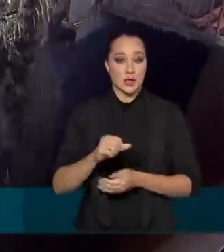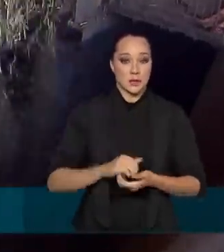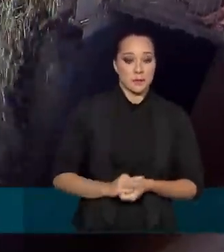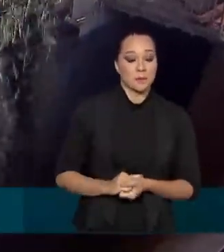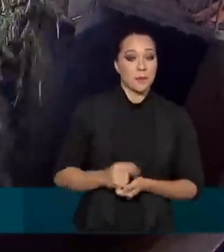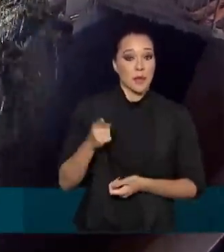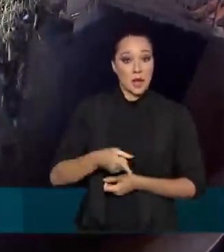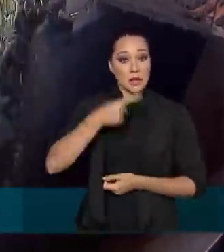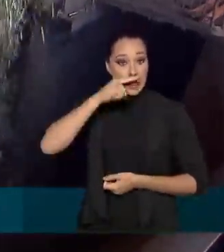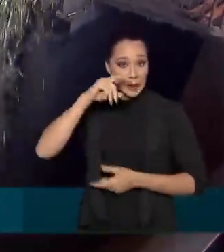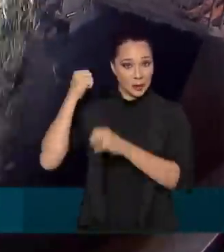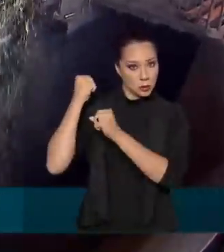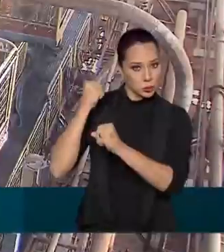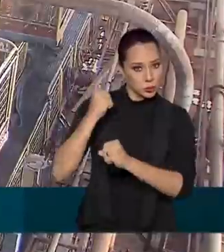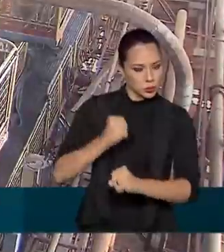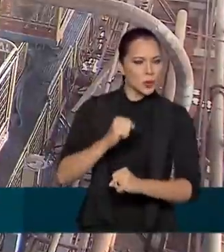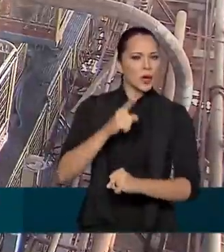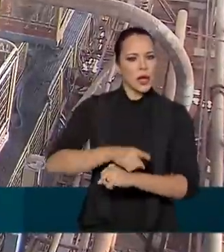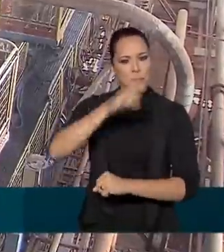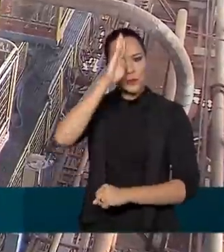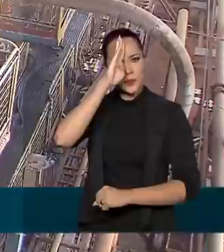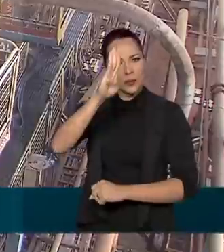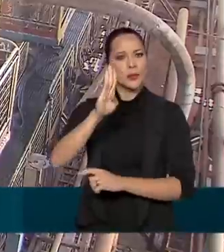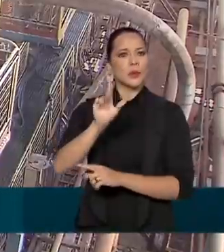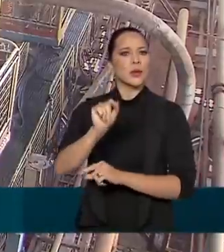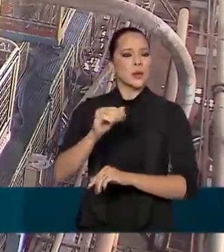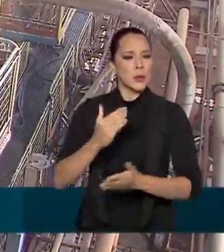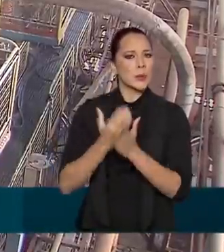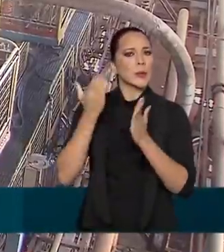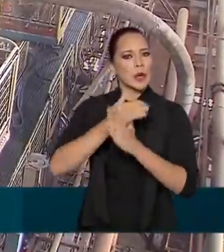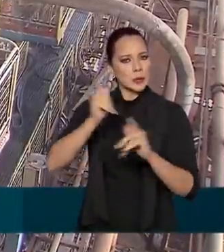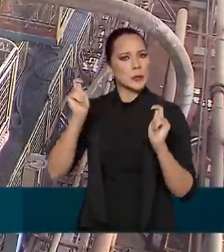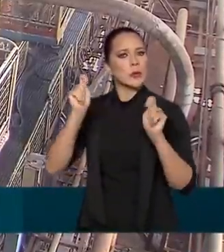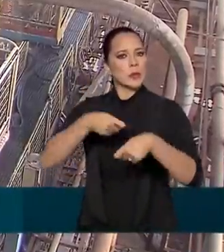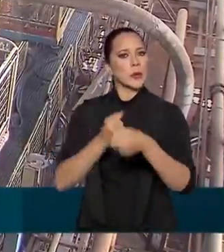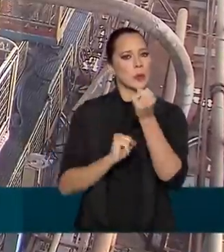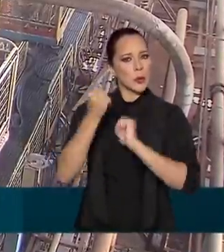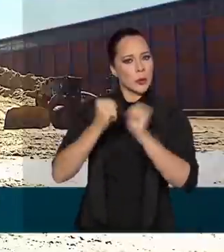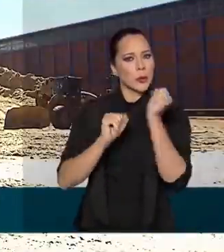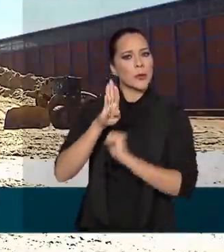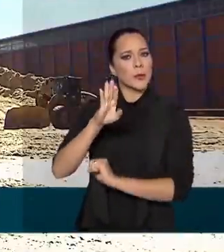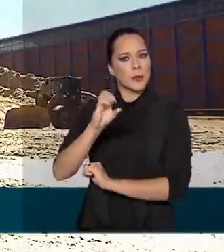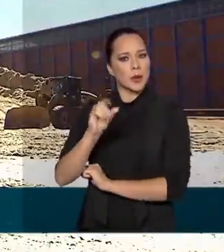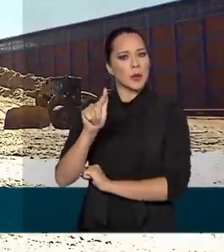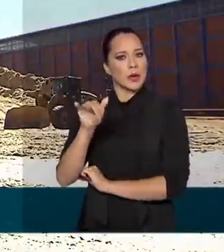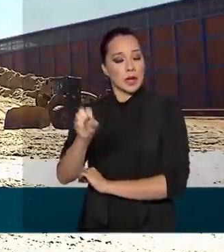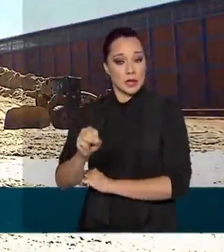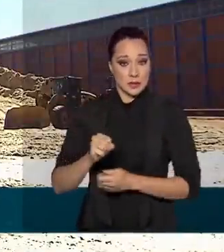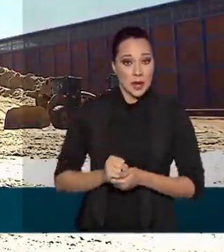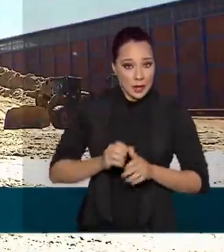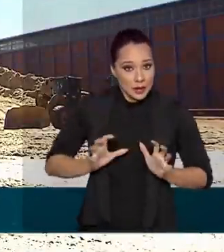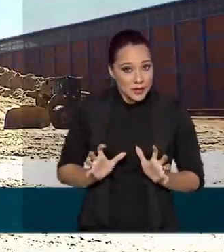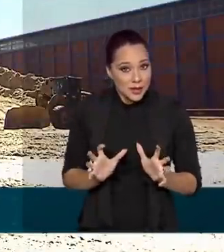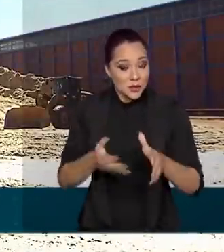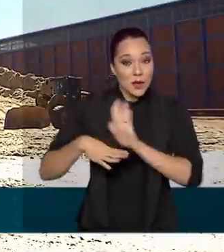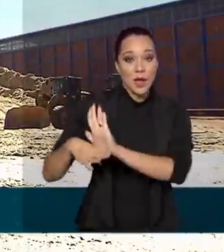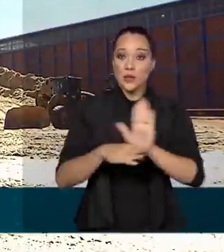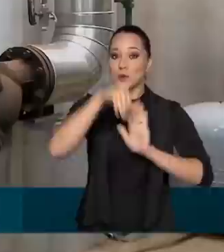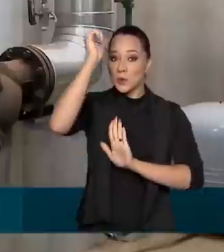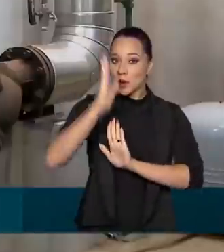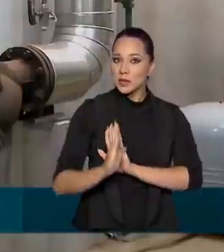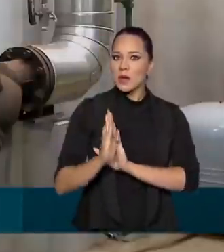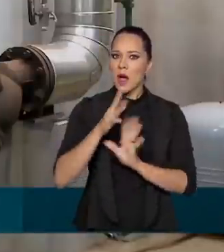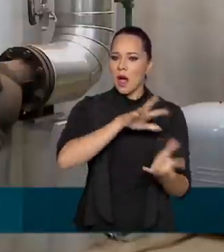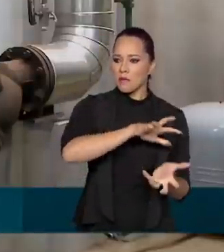subprodutos da cana-de-açúcar são as matérias-primas com maiores potenciais para a produção do biogás, iniciativas que ajudam o Brasil a